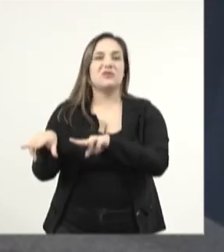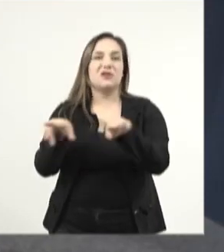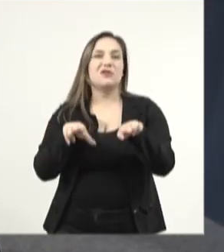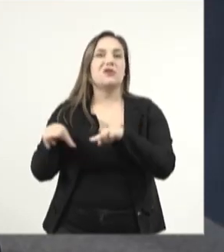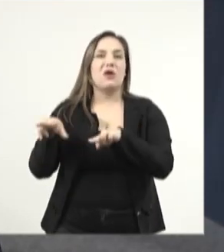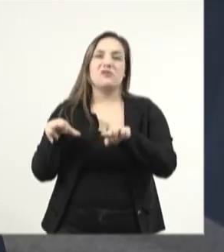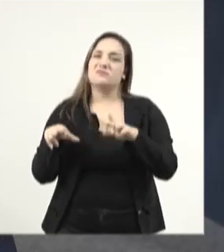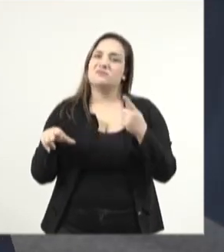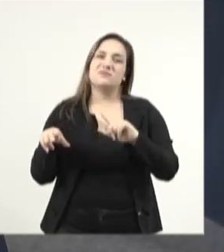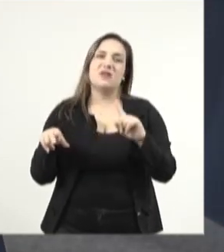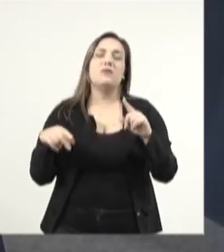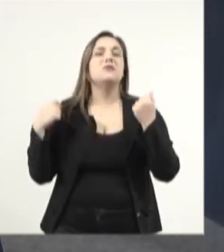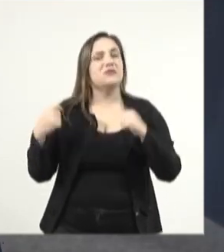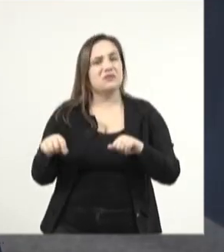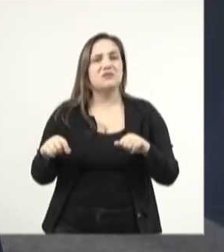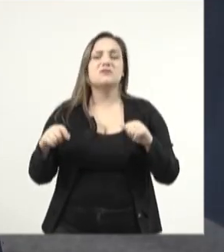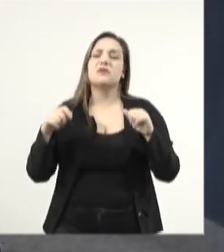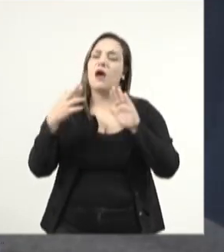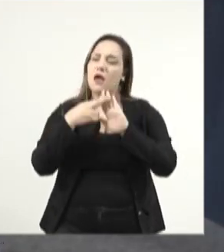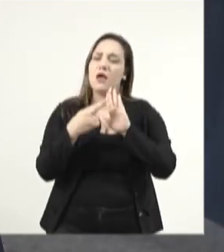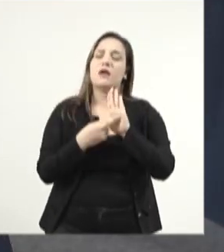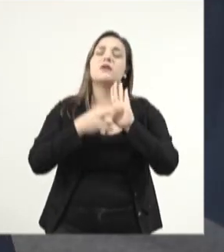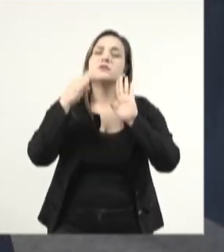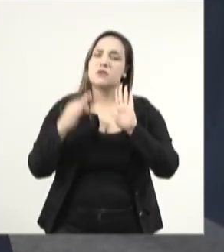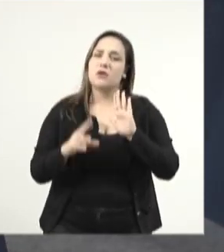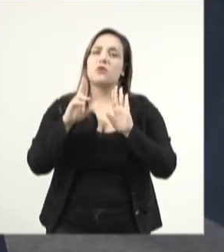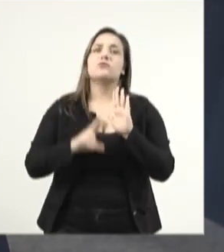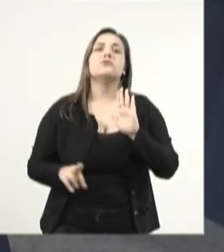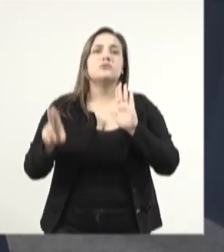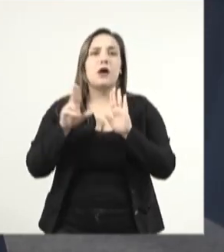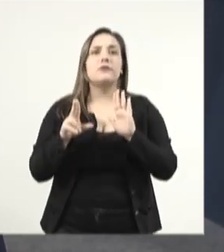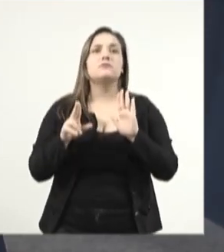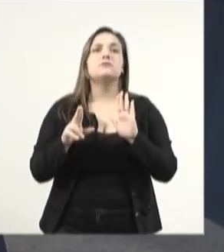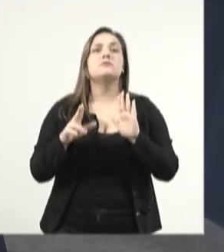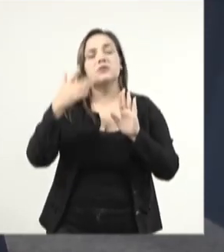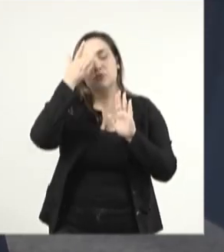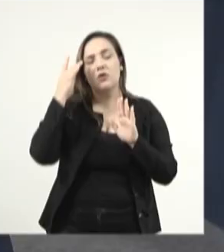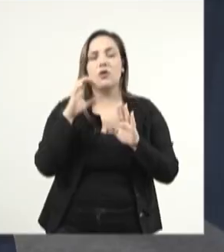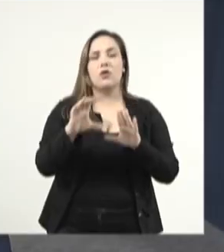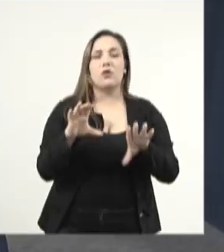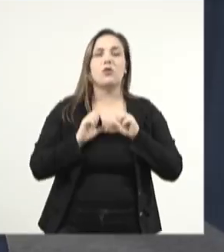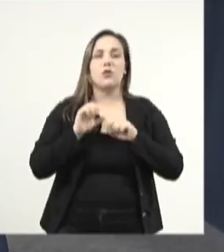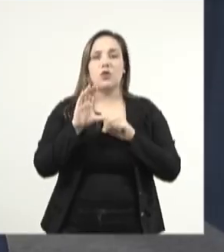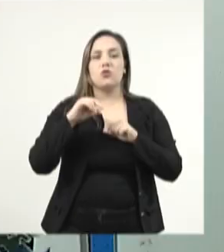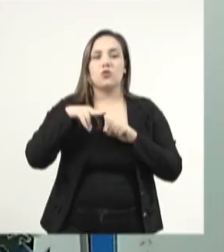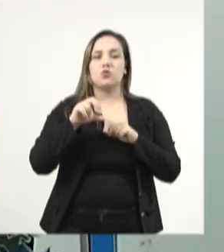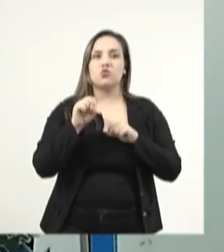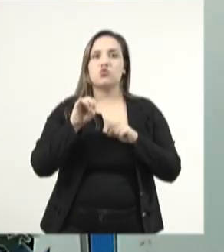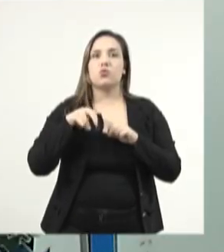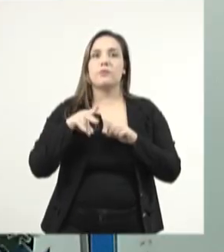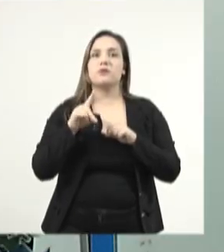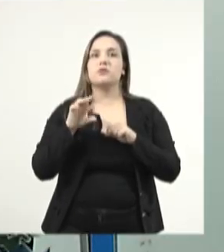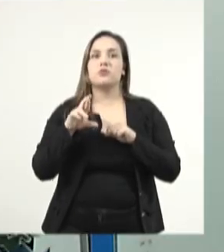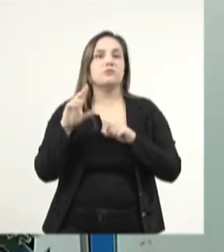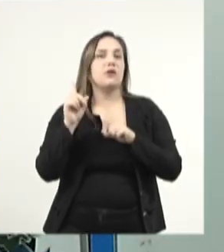preços normais. Então, que seja disciplinada essa questão para que o consumidor também não seja enganado.